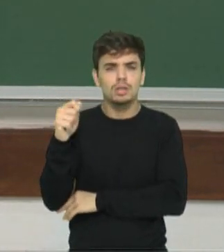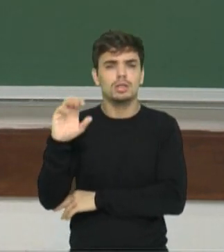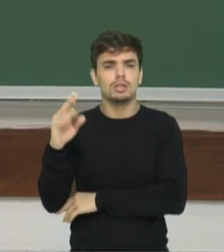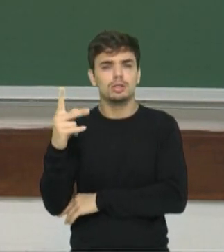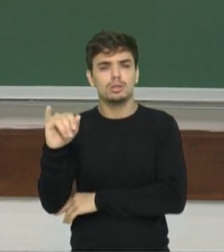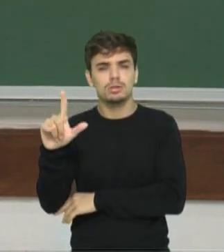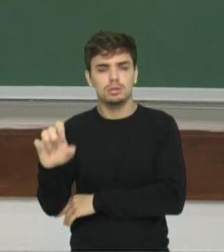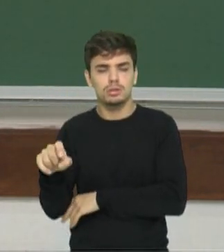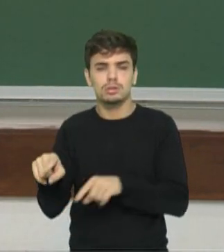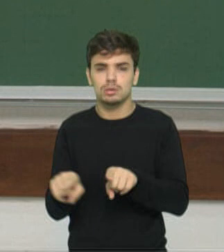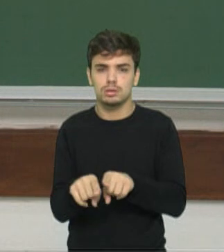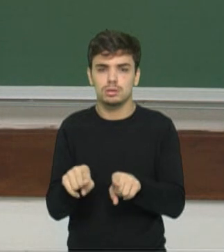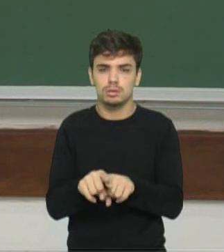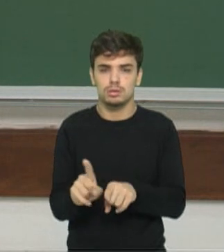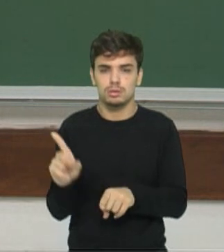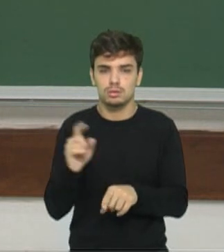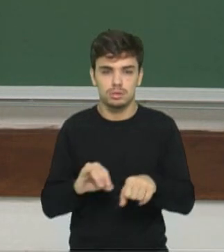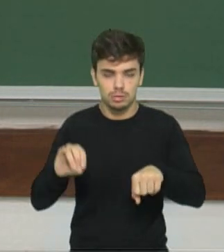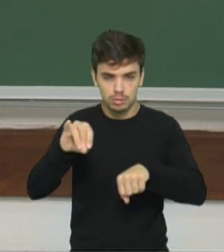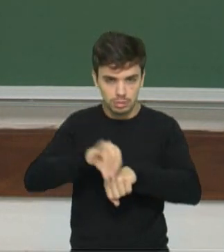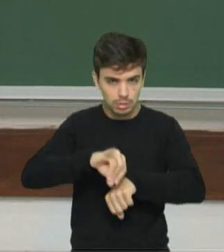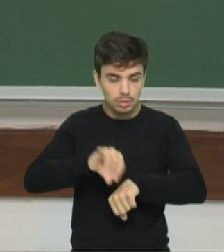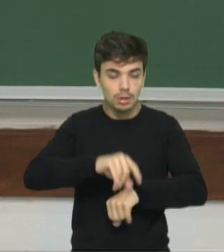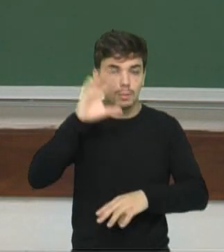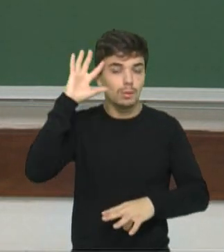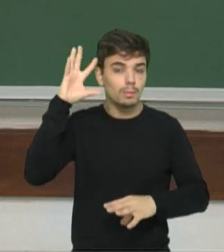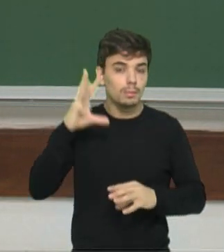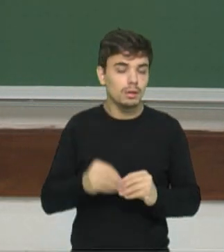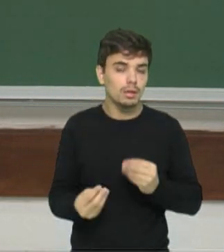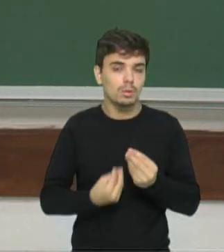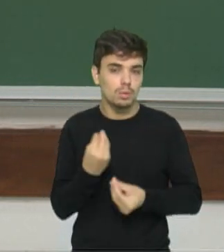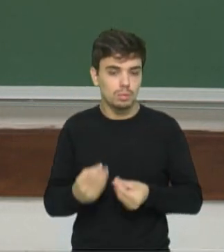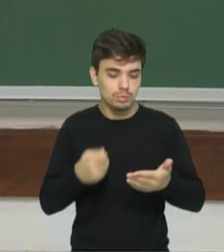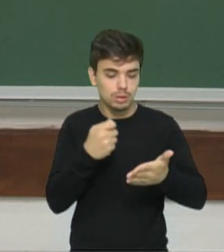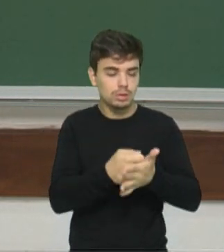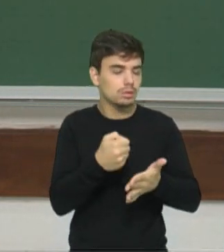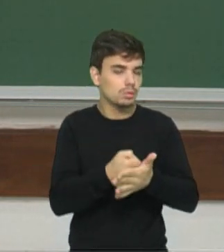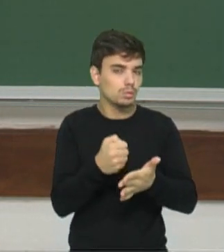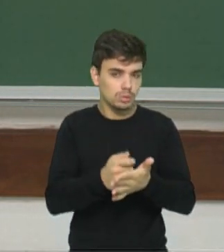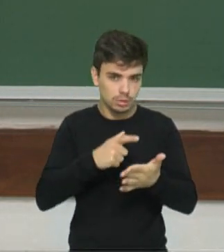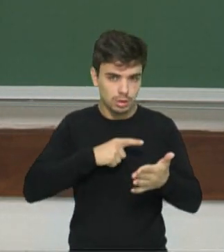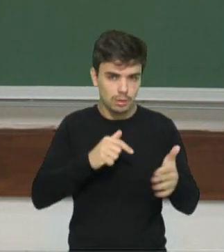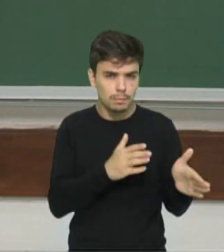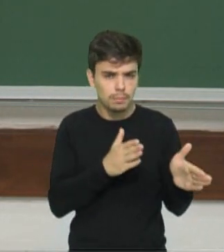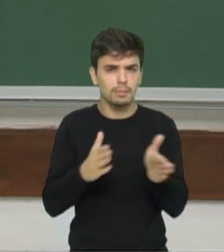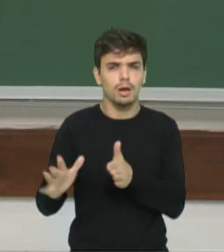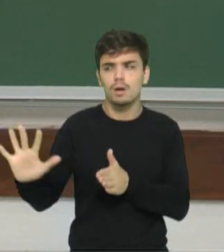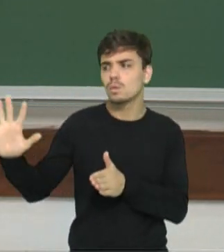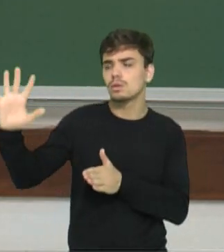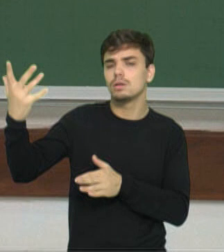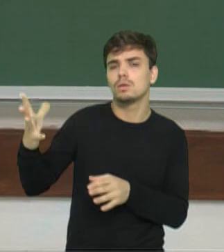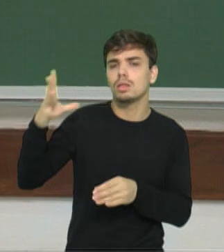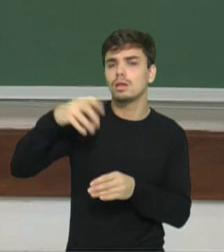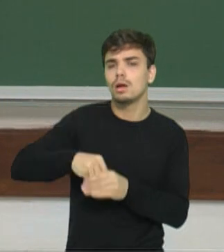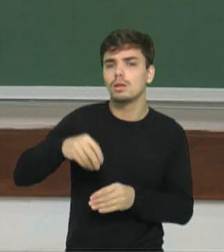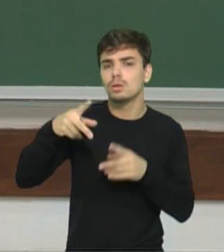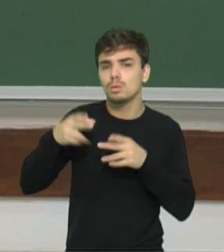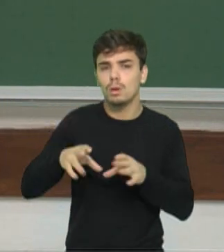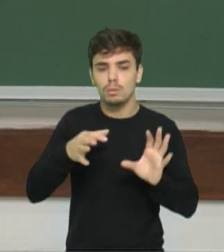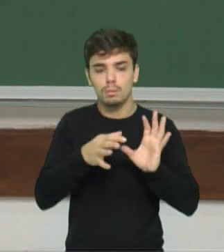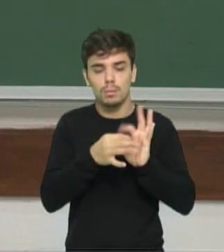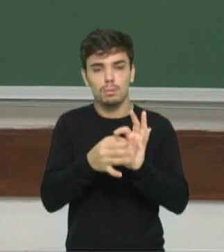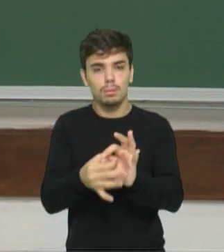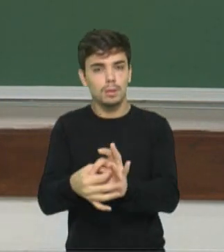pouquinho algum caso ali na América Central para entender que essas ditaduras elas ocorreram dentro do mesmo